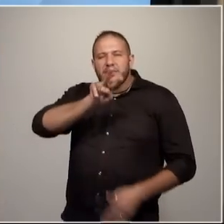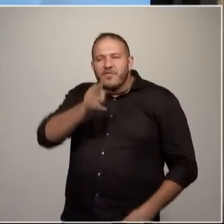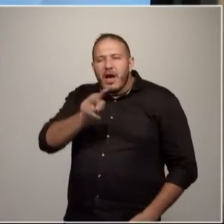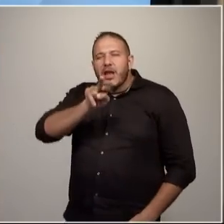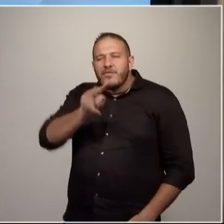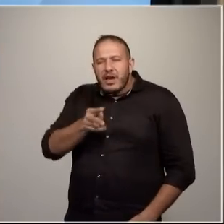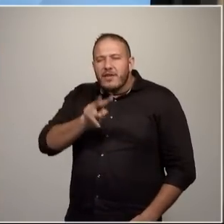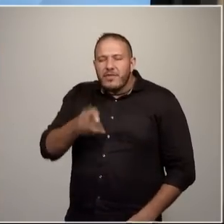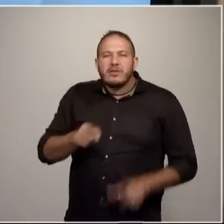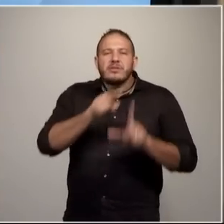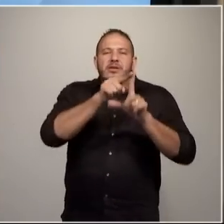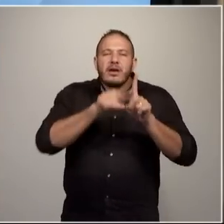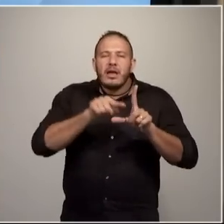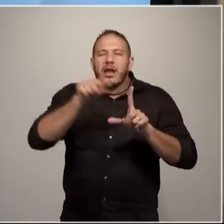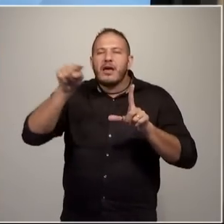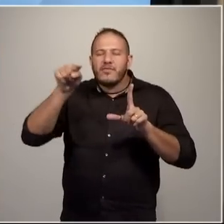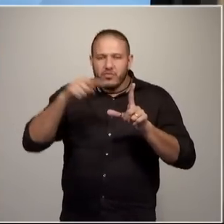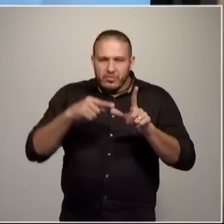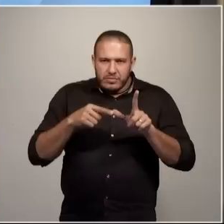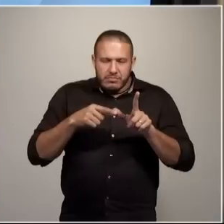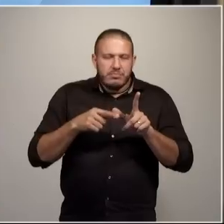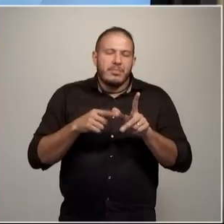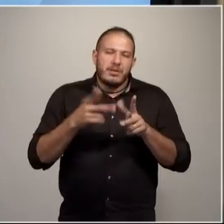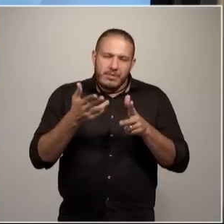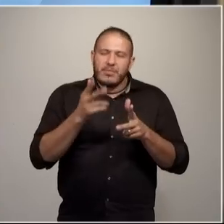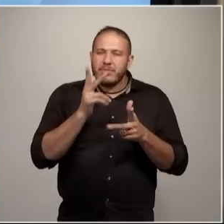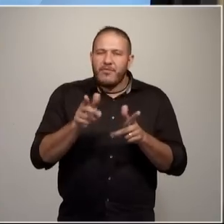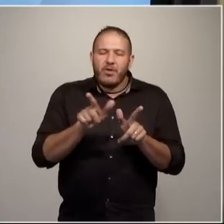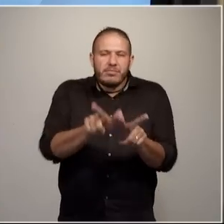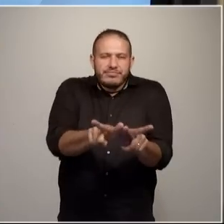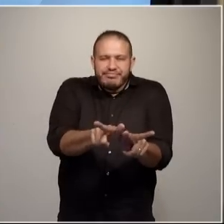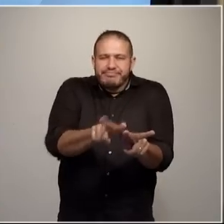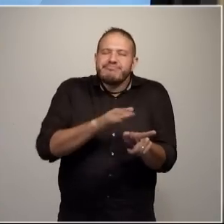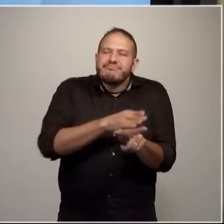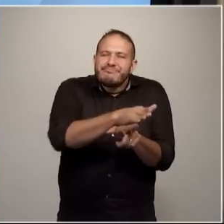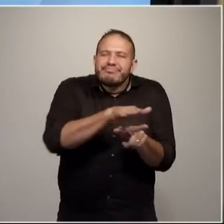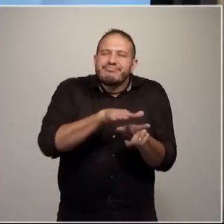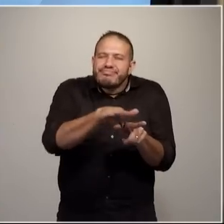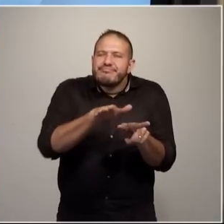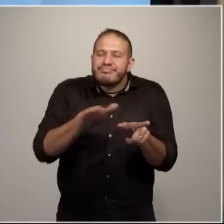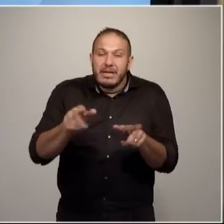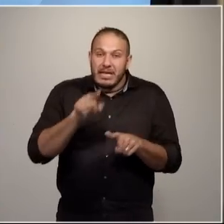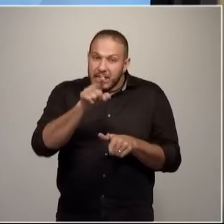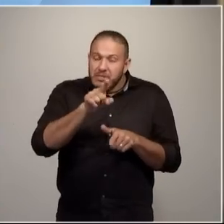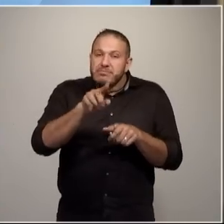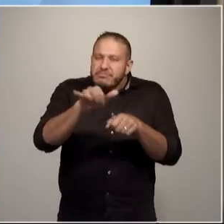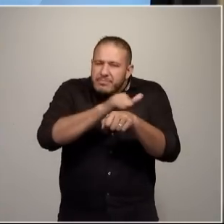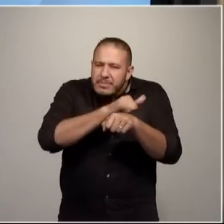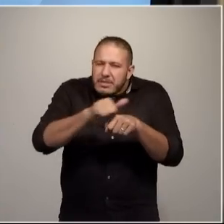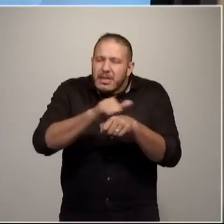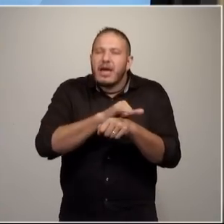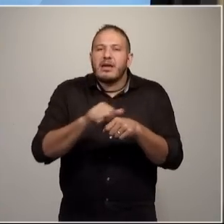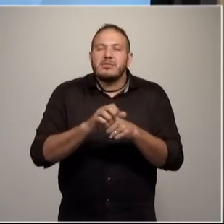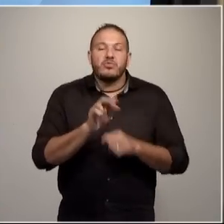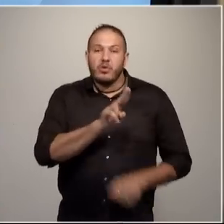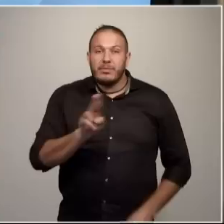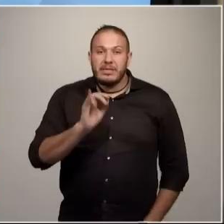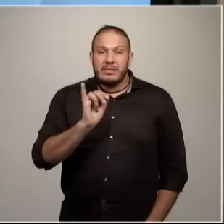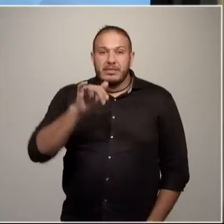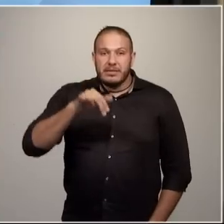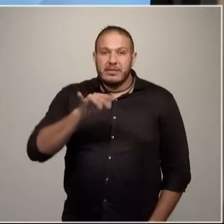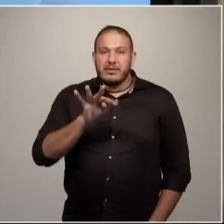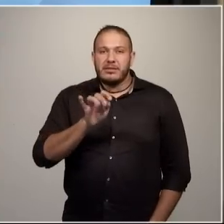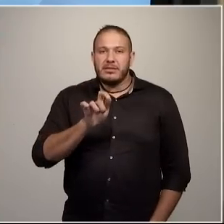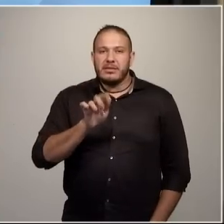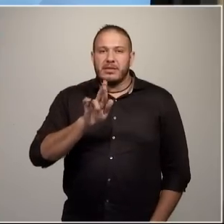são superfícies, nós também desenvolvemos uma coisa que é uma técnica de integração. Então, nós